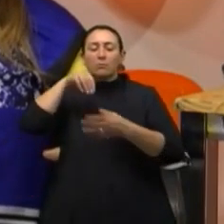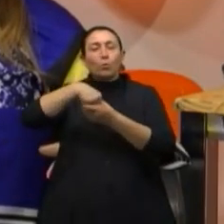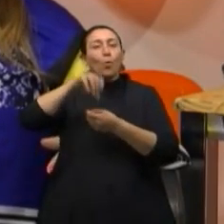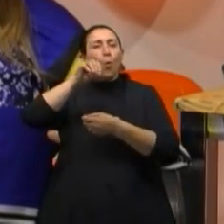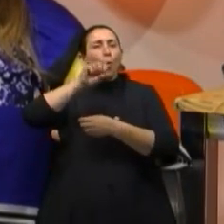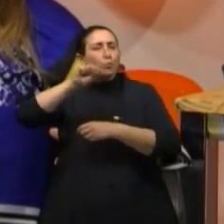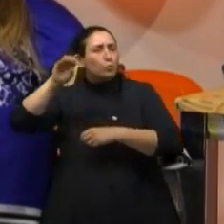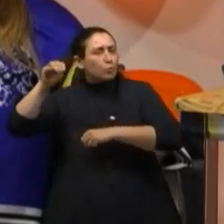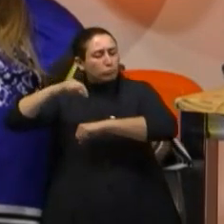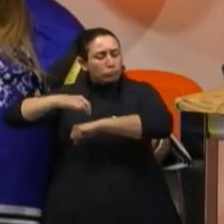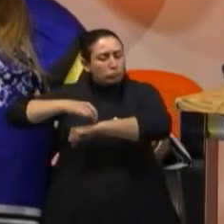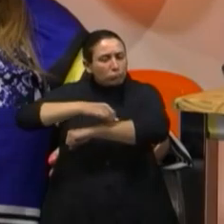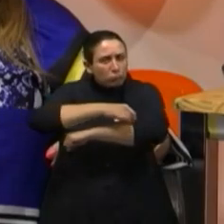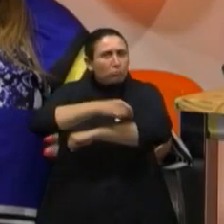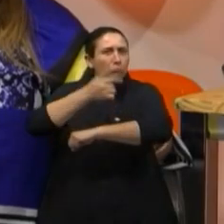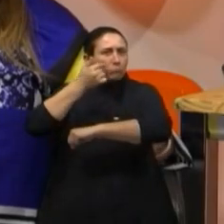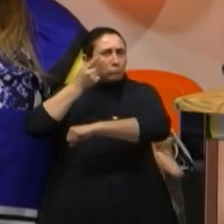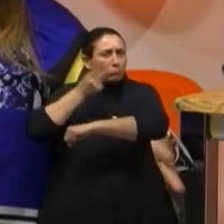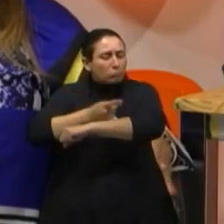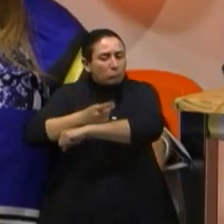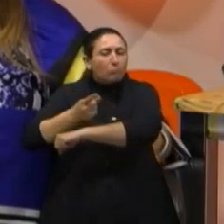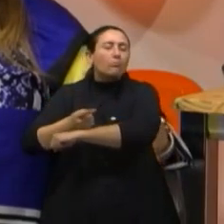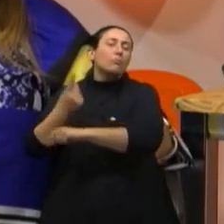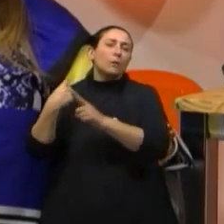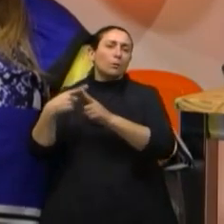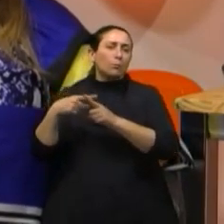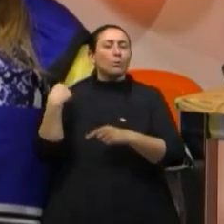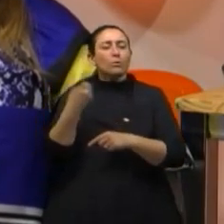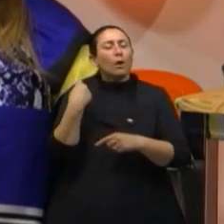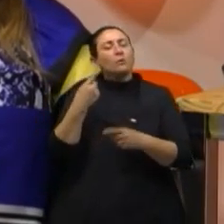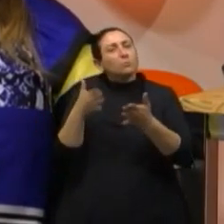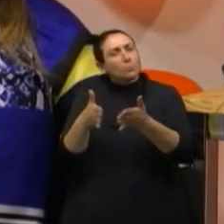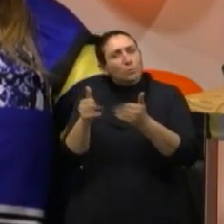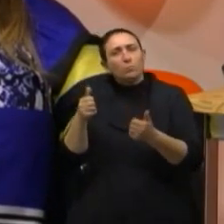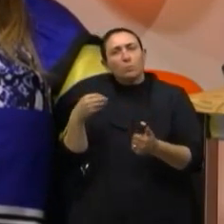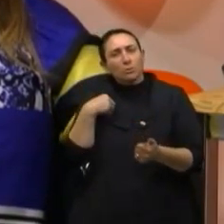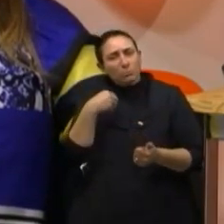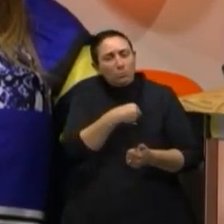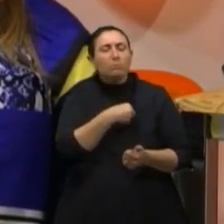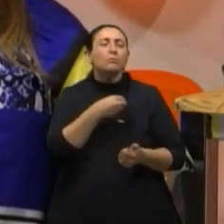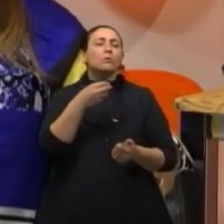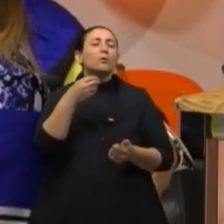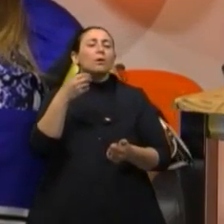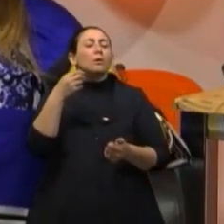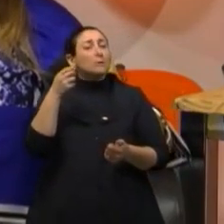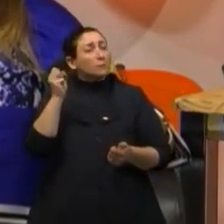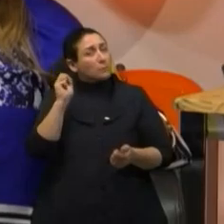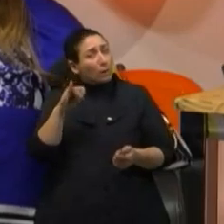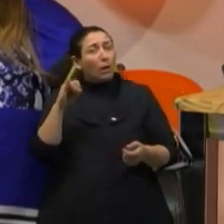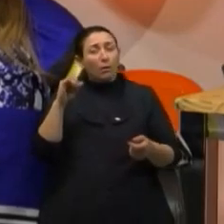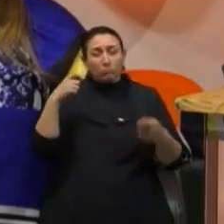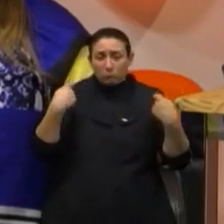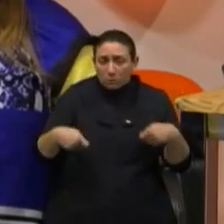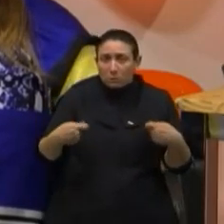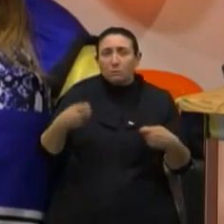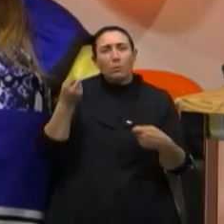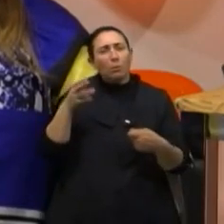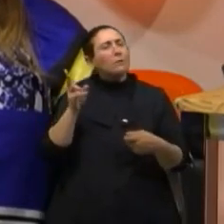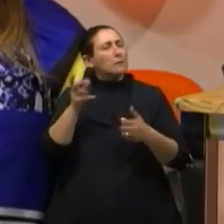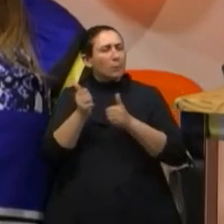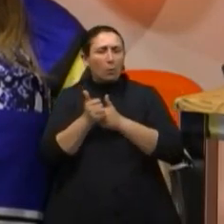isso eh nós solicitamos exames para poder averiguar se realmente é e sempre com